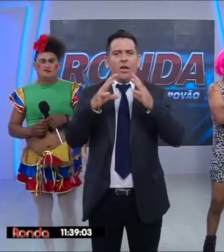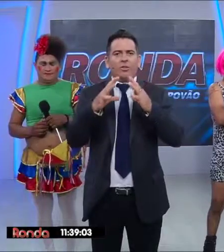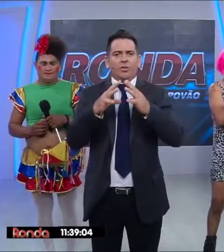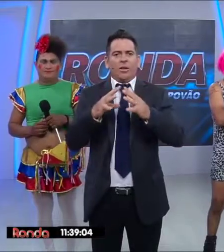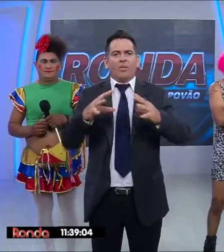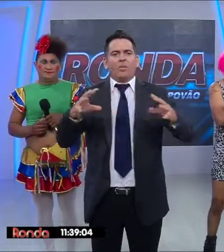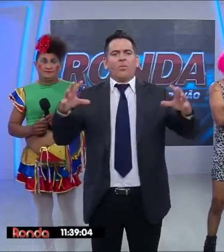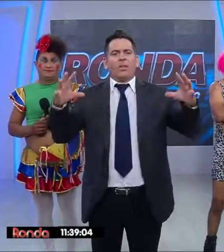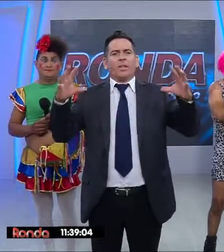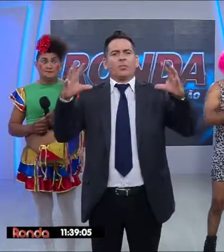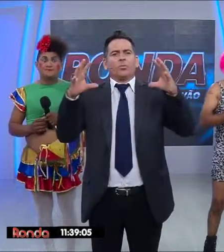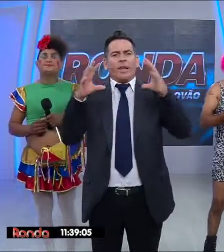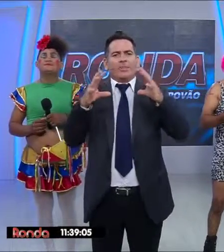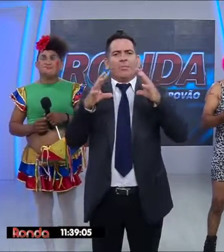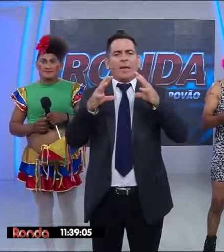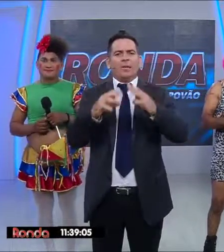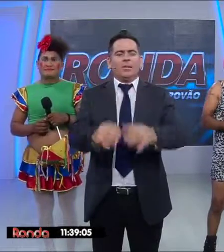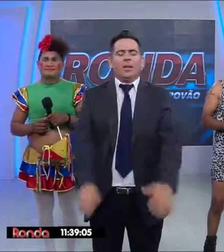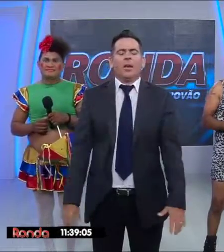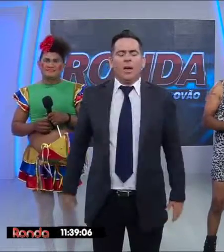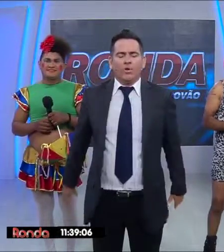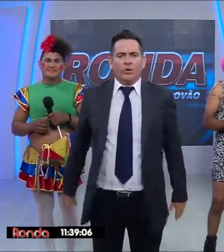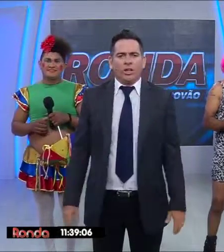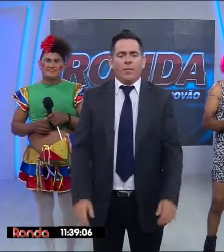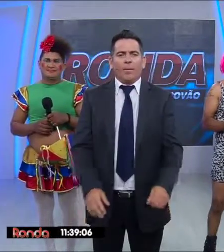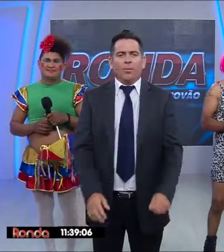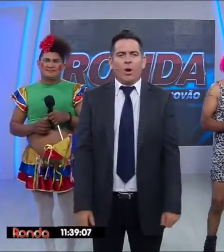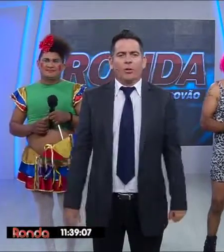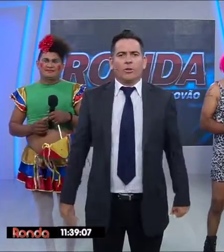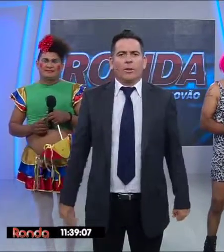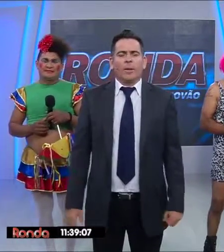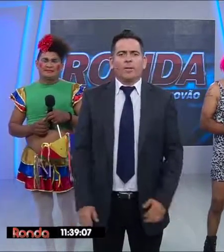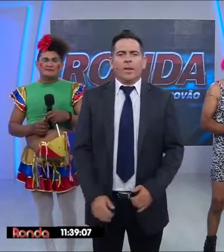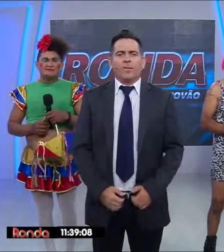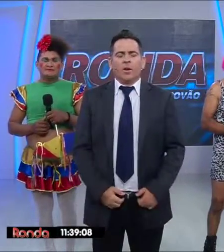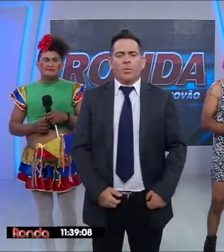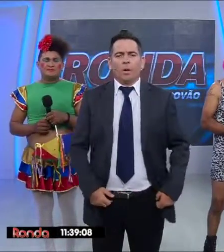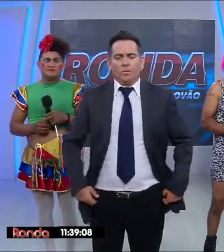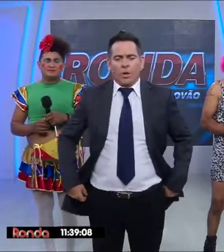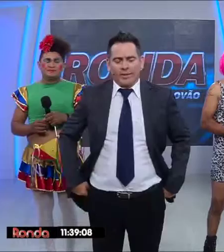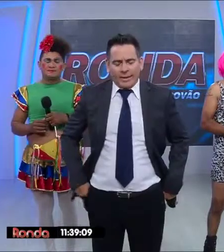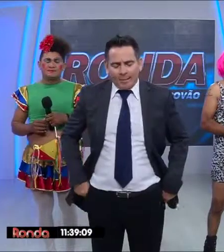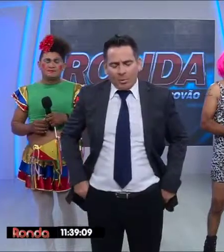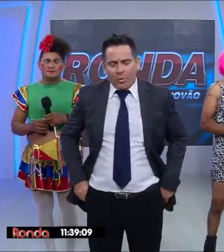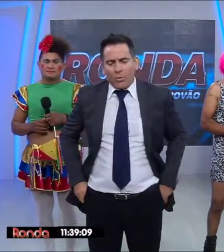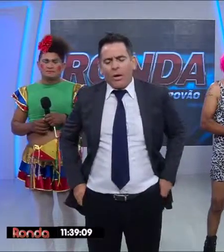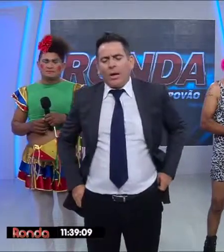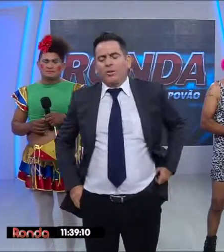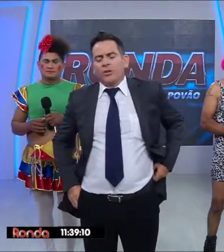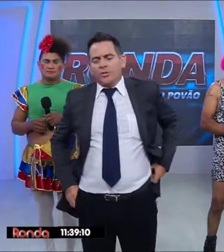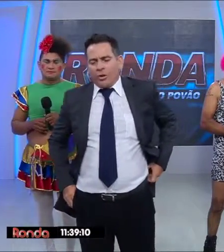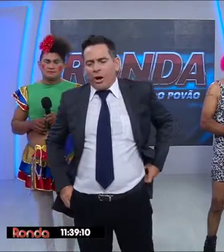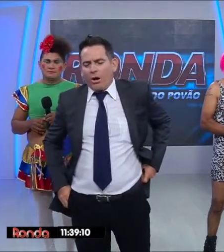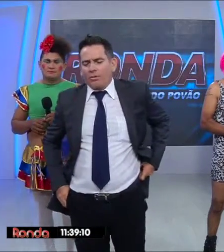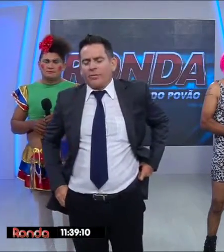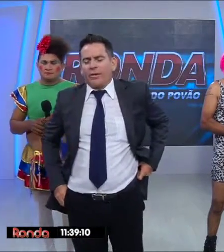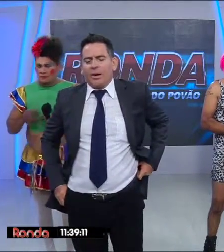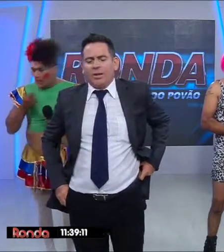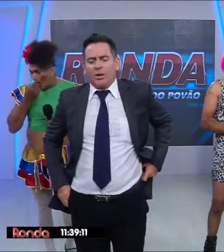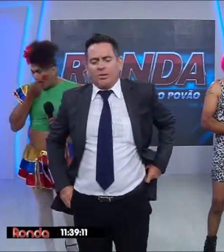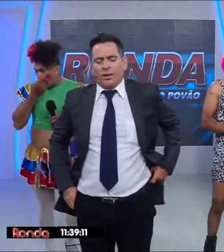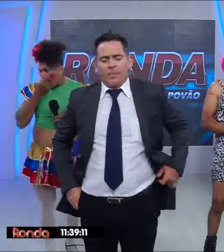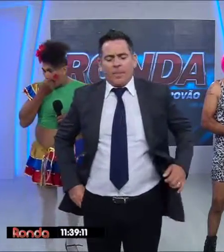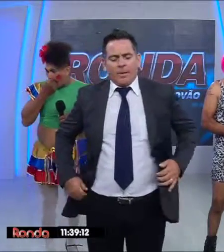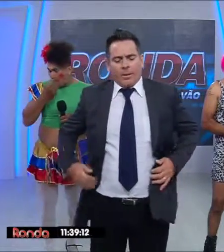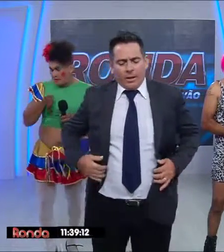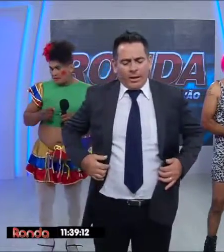grandões sistemas de comunicação desse país, é o sistema Meio Norte, televisão Meio Norte. Daqui a pouco a gente volta, a